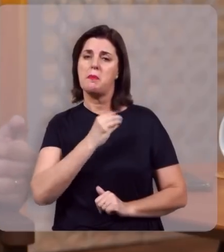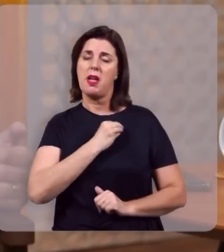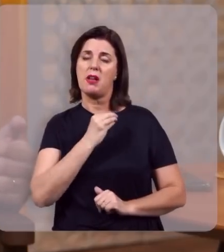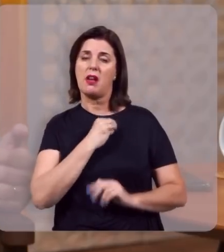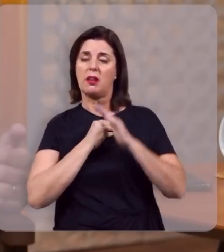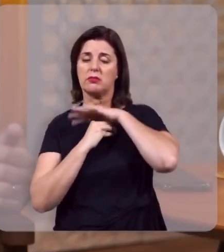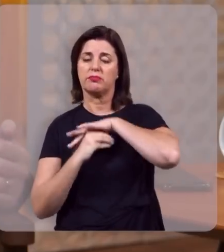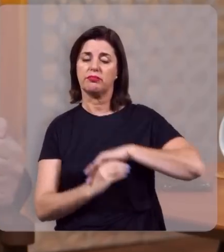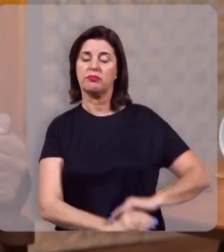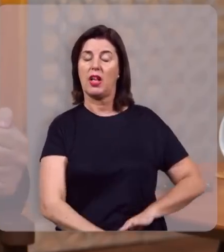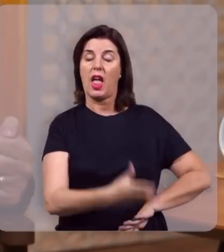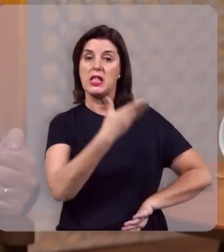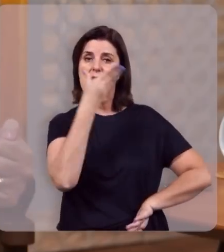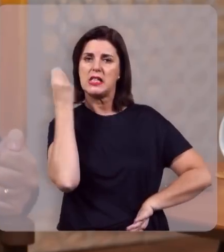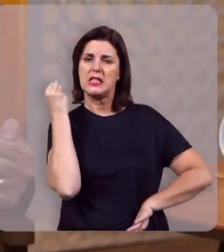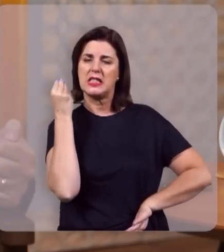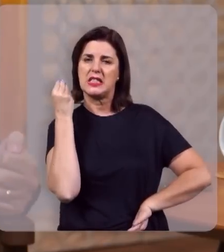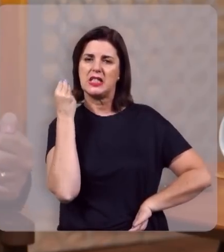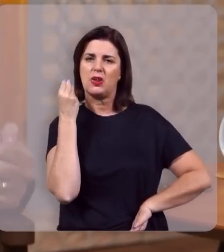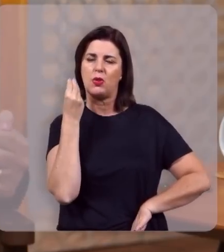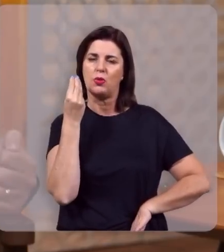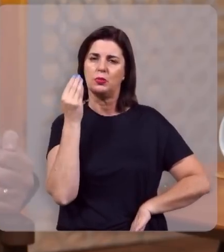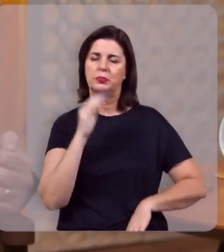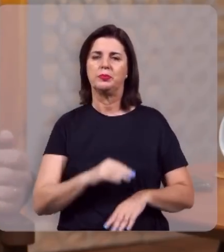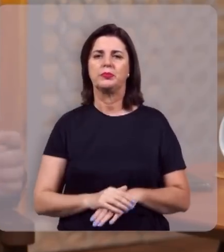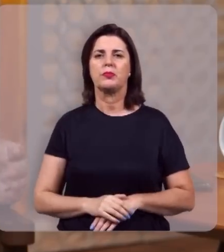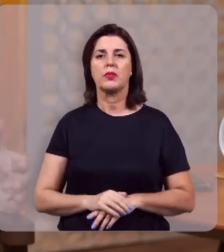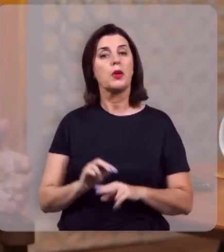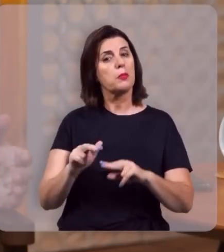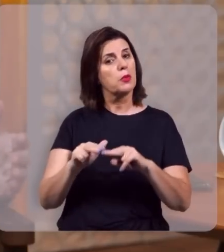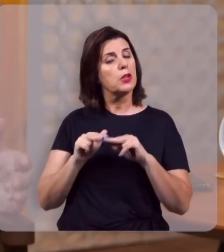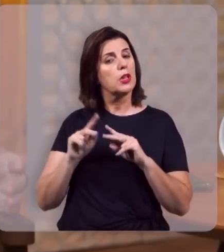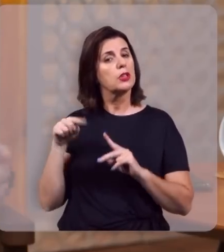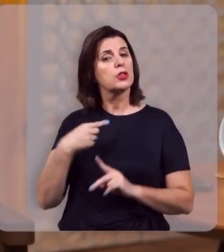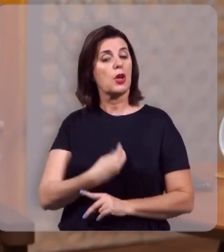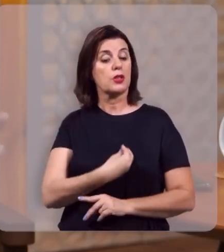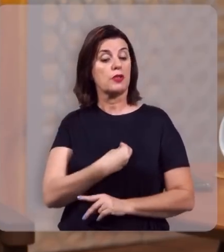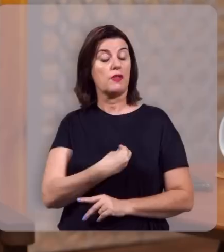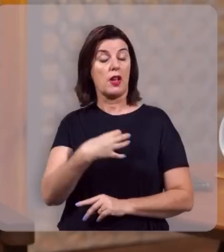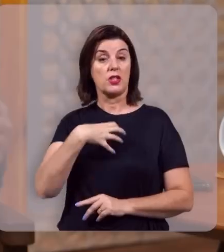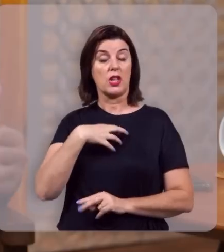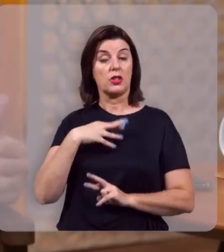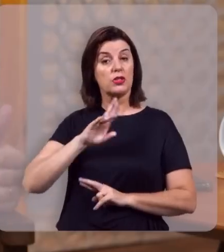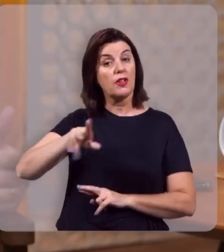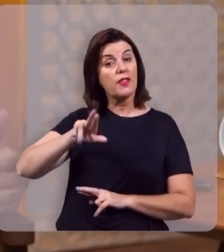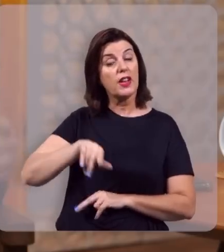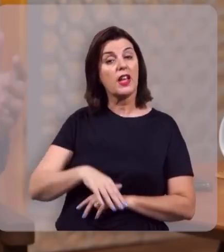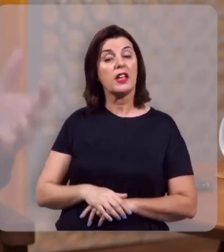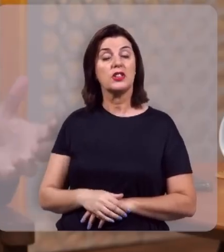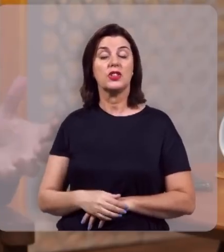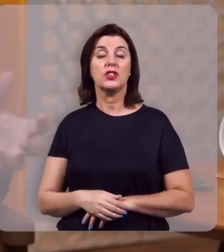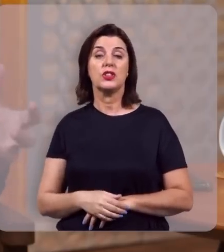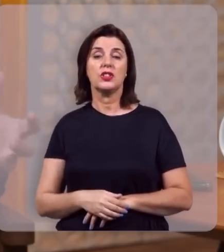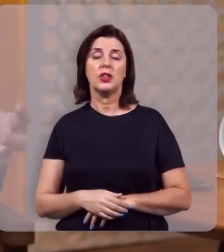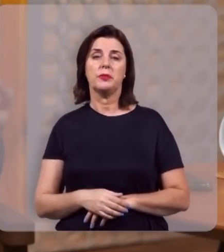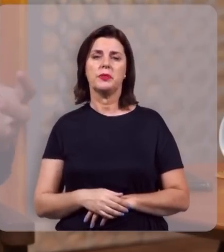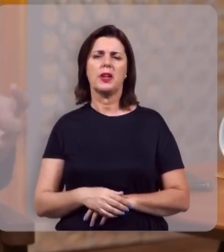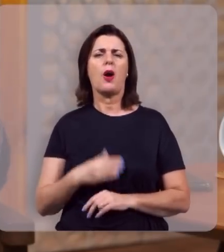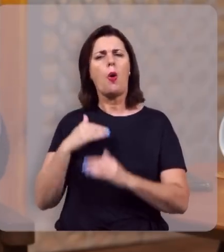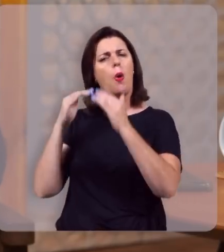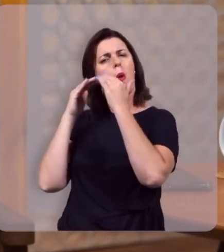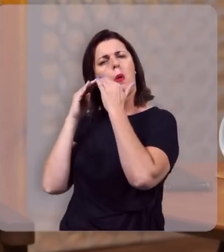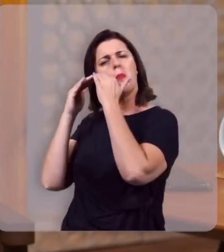nós vivemos agora em resposta a tão grande amor. Então nós vivemos de forma diferente, seguindo